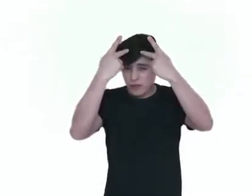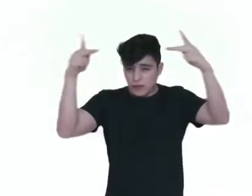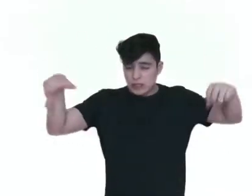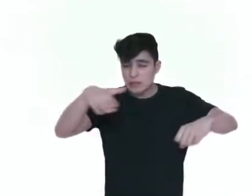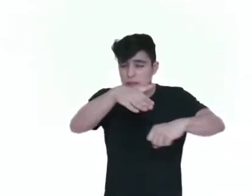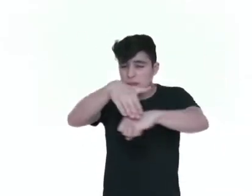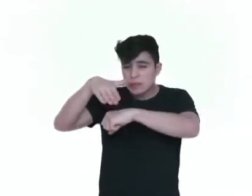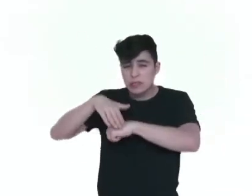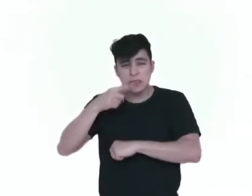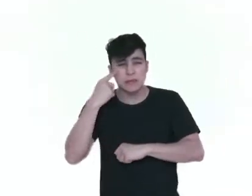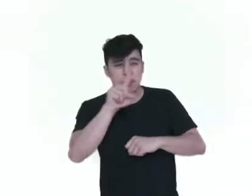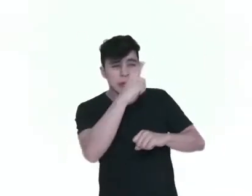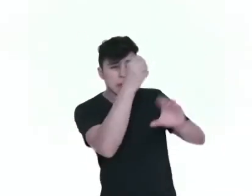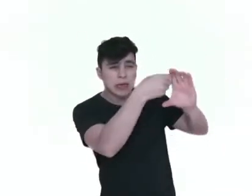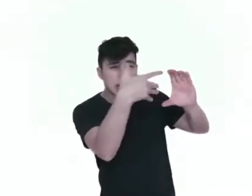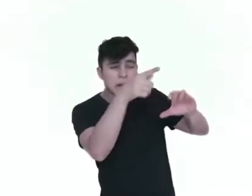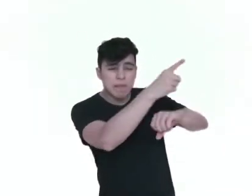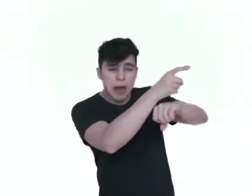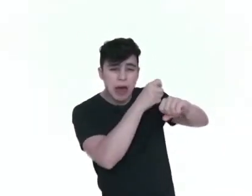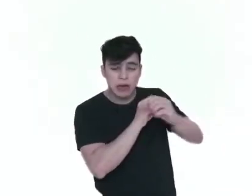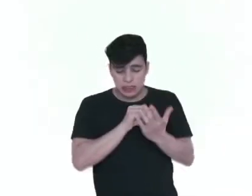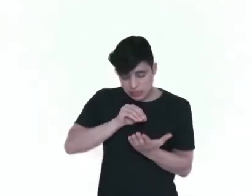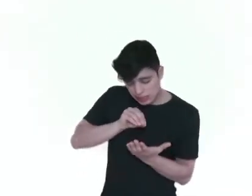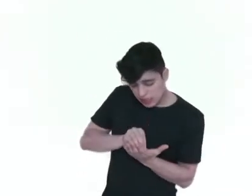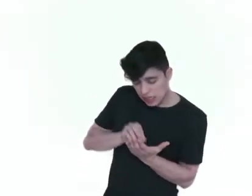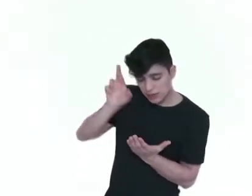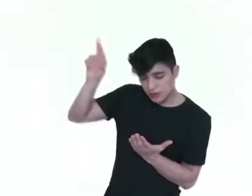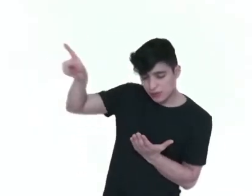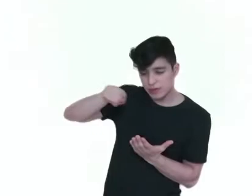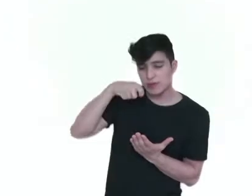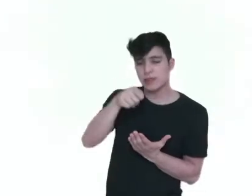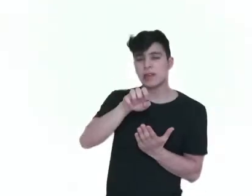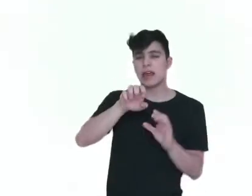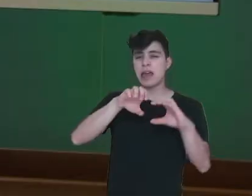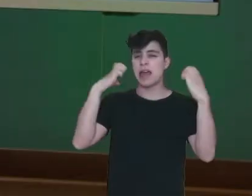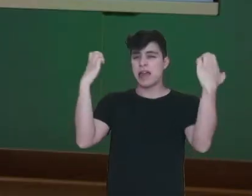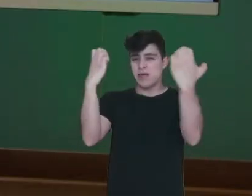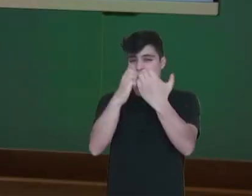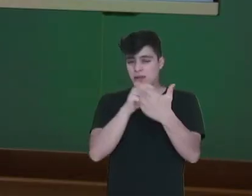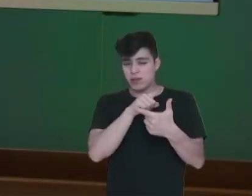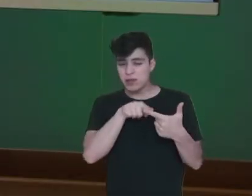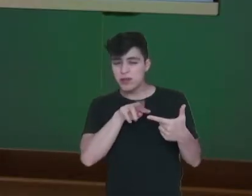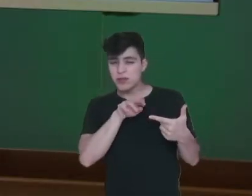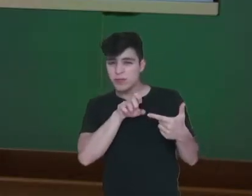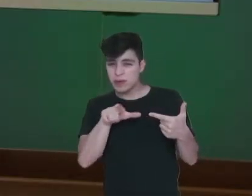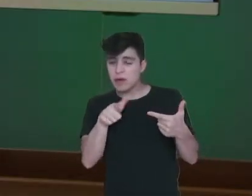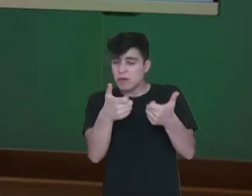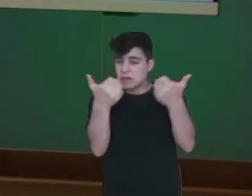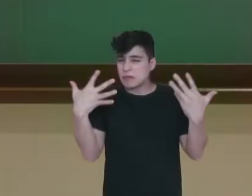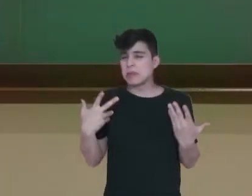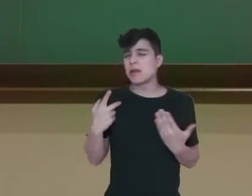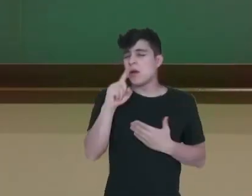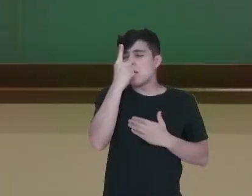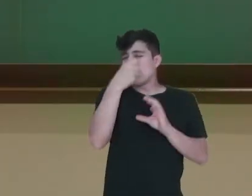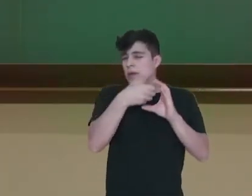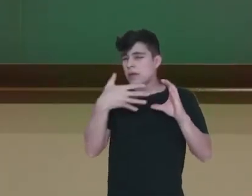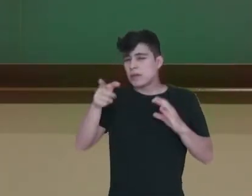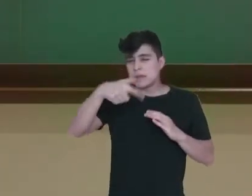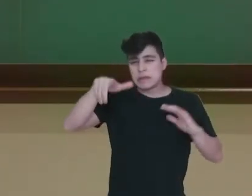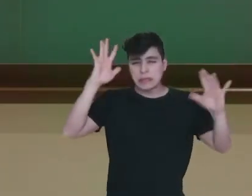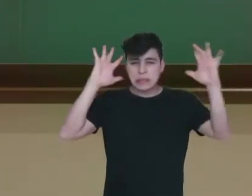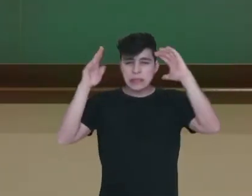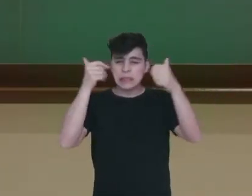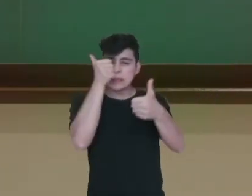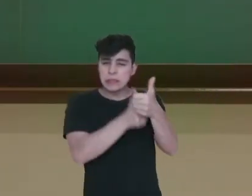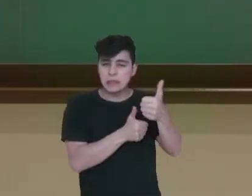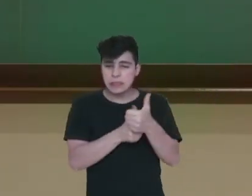menos uma característica que difere clima equatorial de clima tropical. Então, vocês vão pensar um pouquinho,